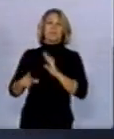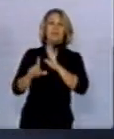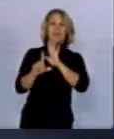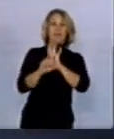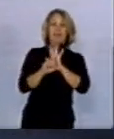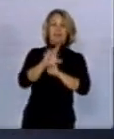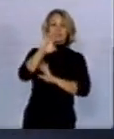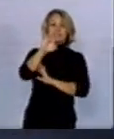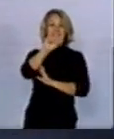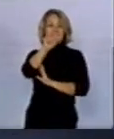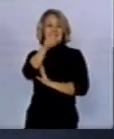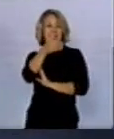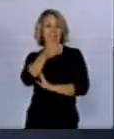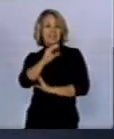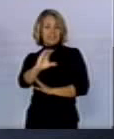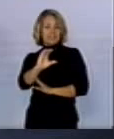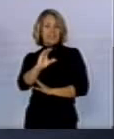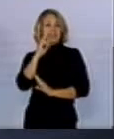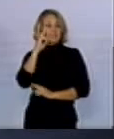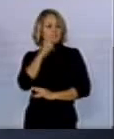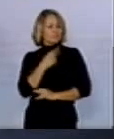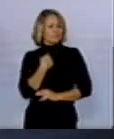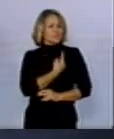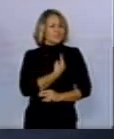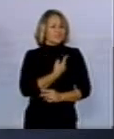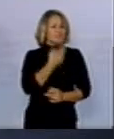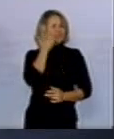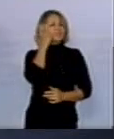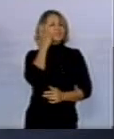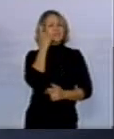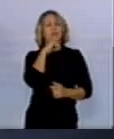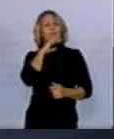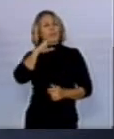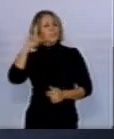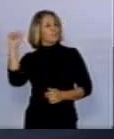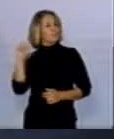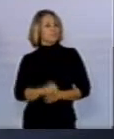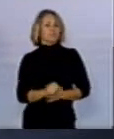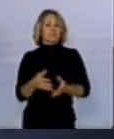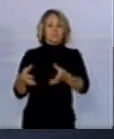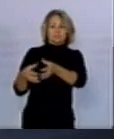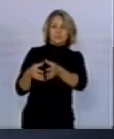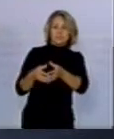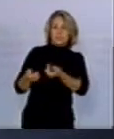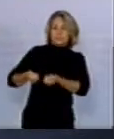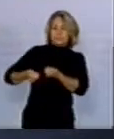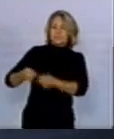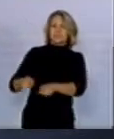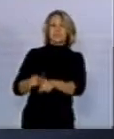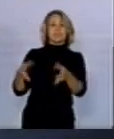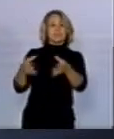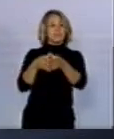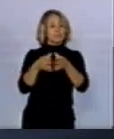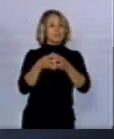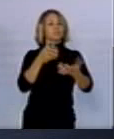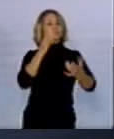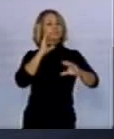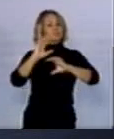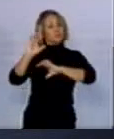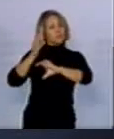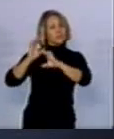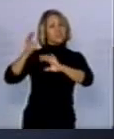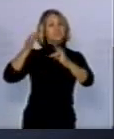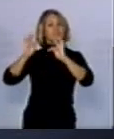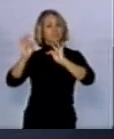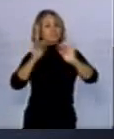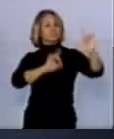SEAC é vista por nós como algo extremamente benéfico para o mercado, especificamente para o mercado de telecomunicações. Eu